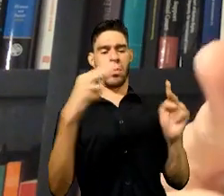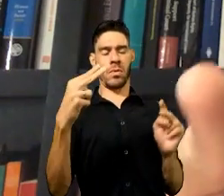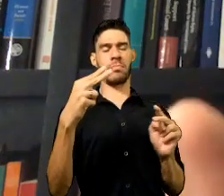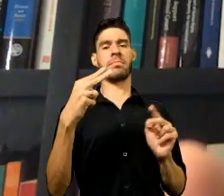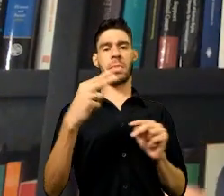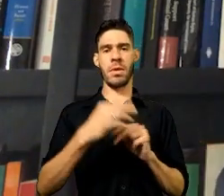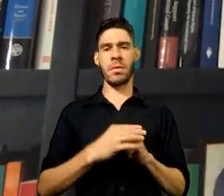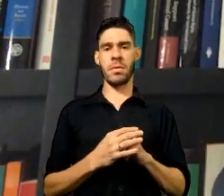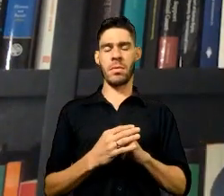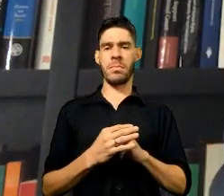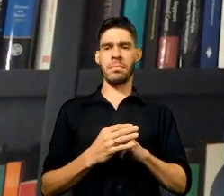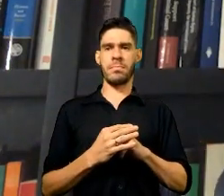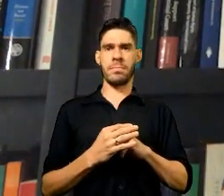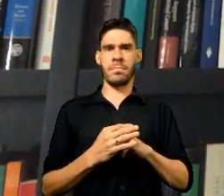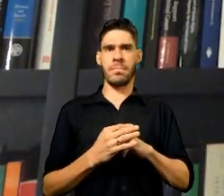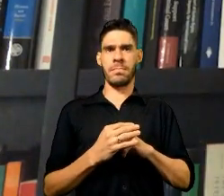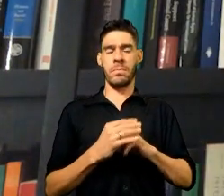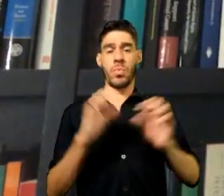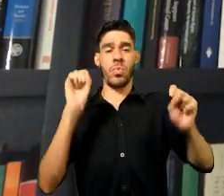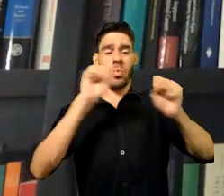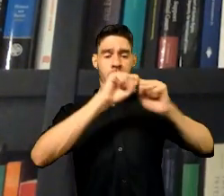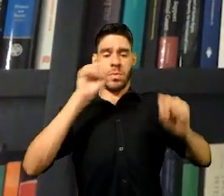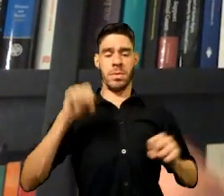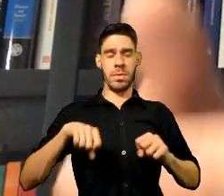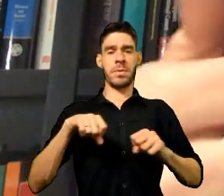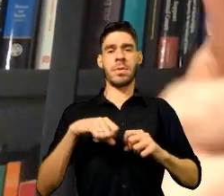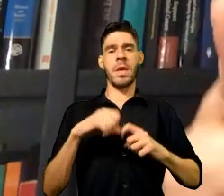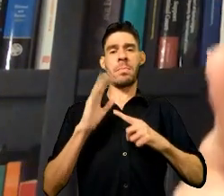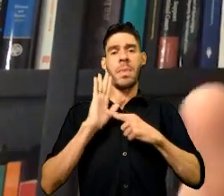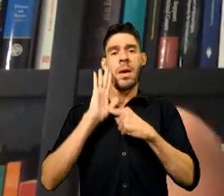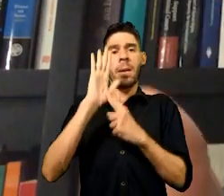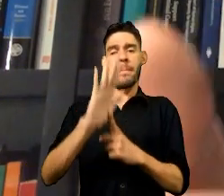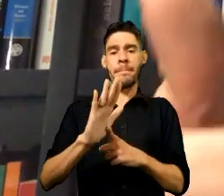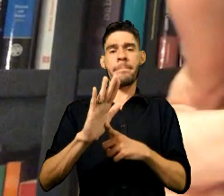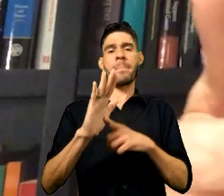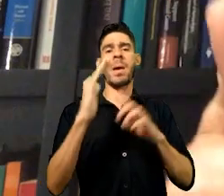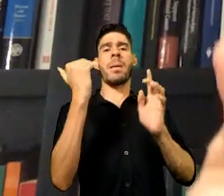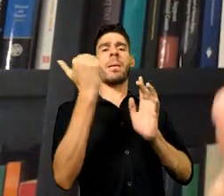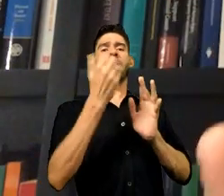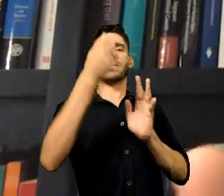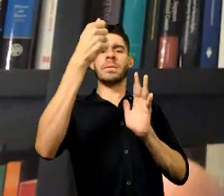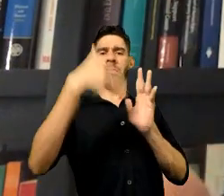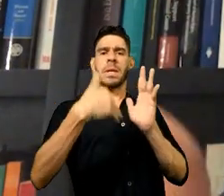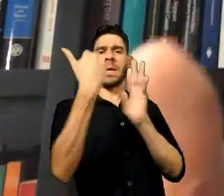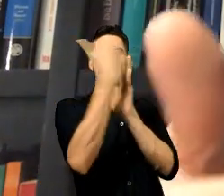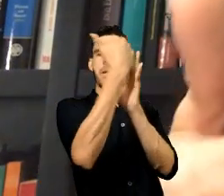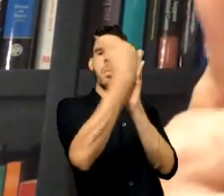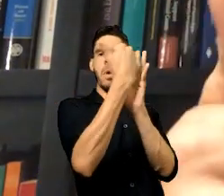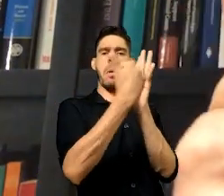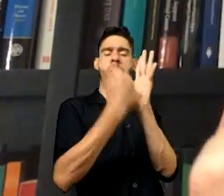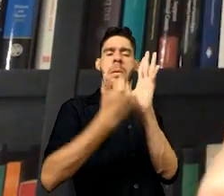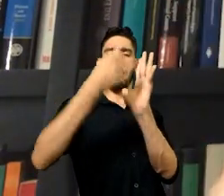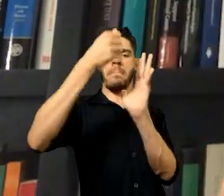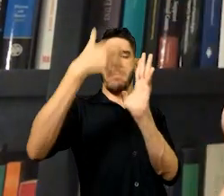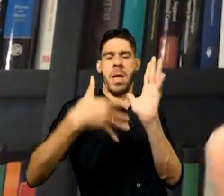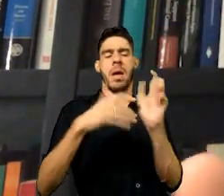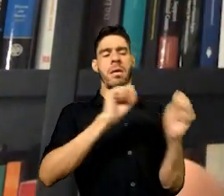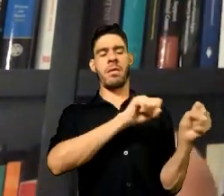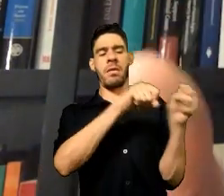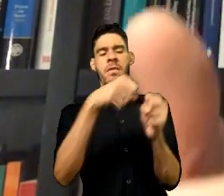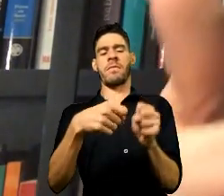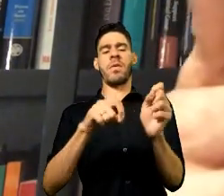será realizada por esse sistema, ele apresentasse todas as justificativas